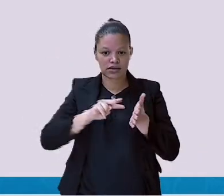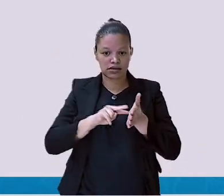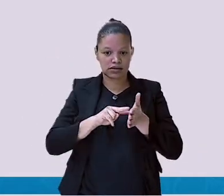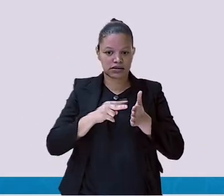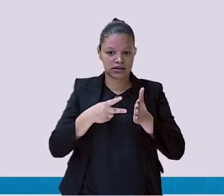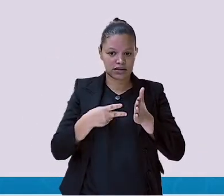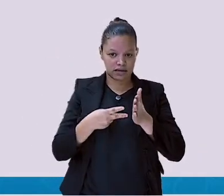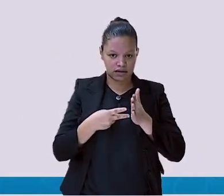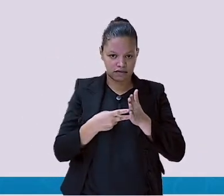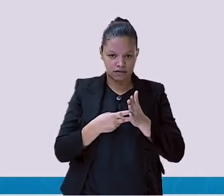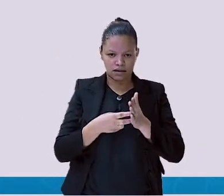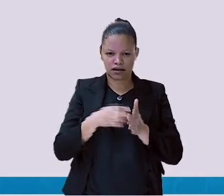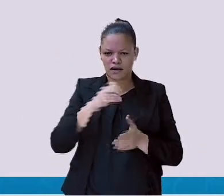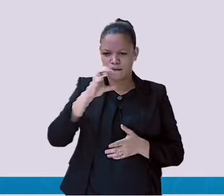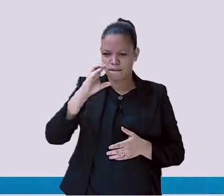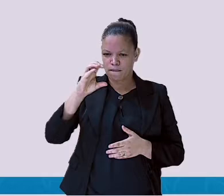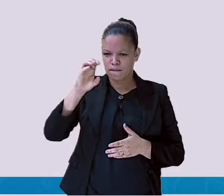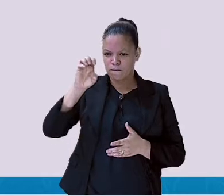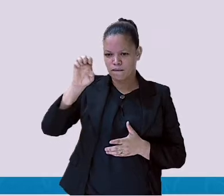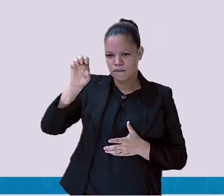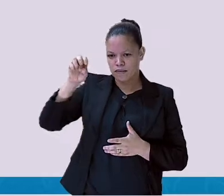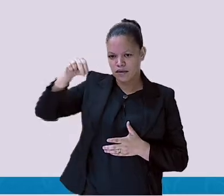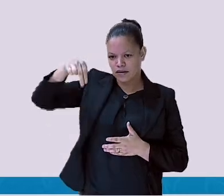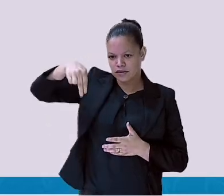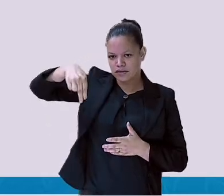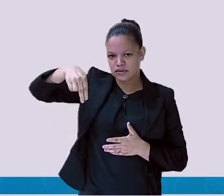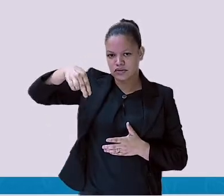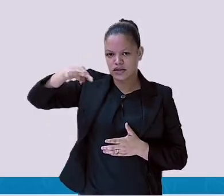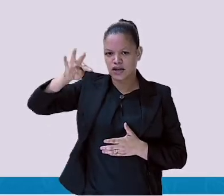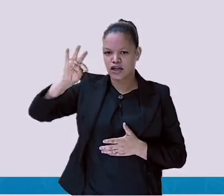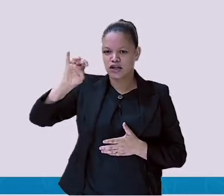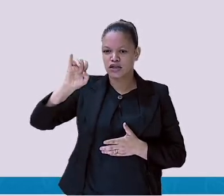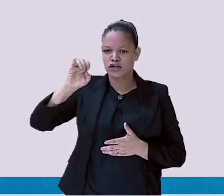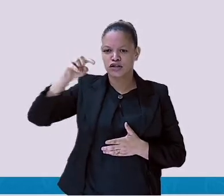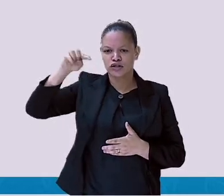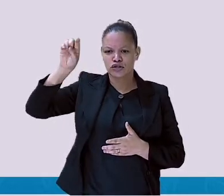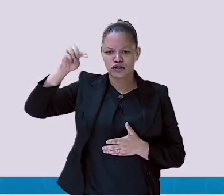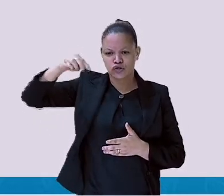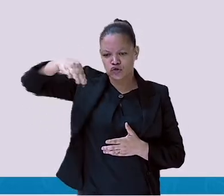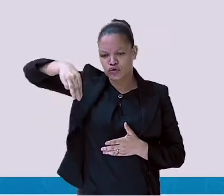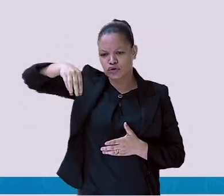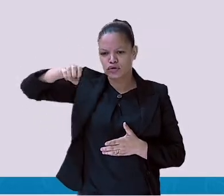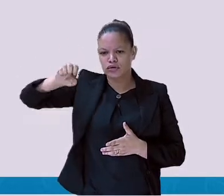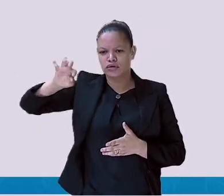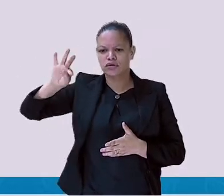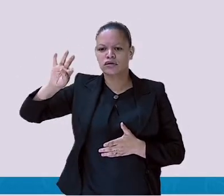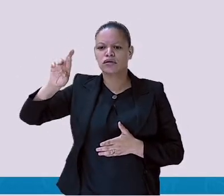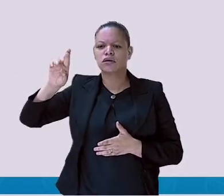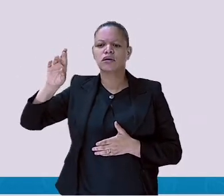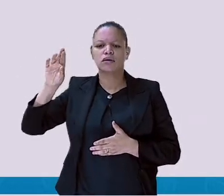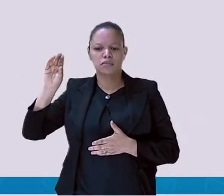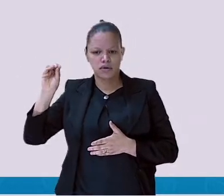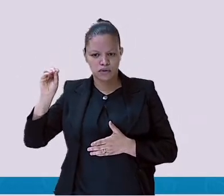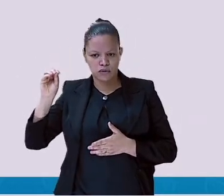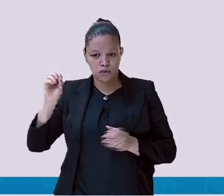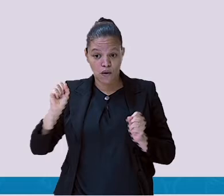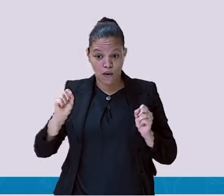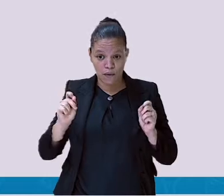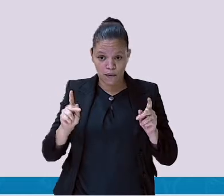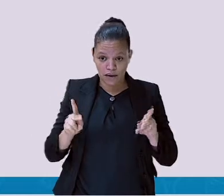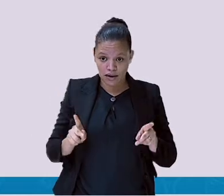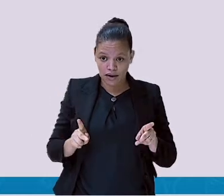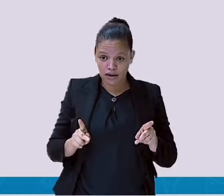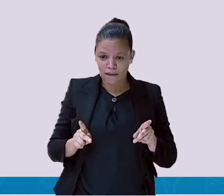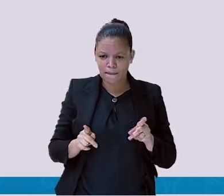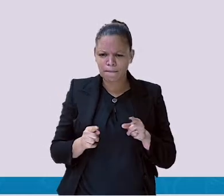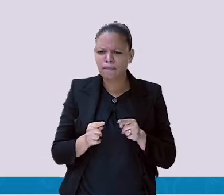4,2. E aí eu escrevo cm. Por quê? Se acontecer de eu não escrever cm